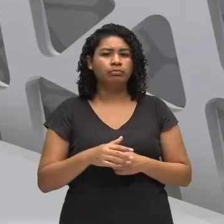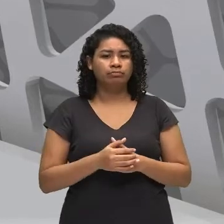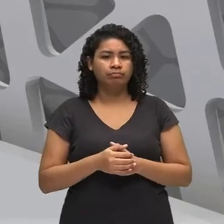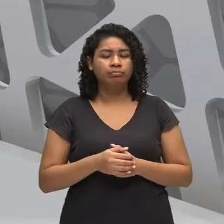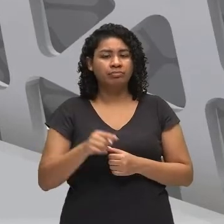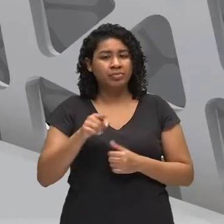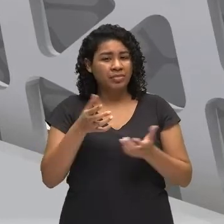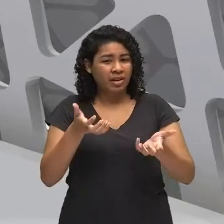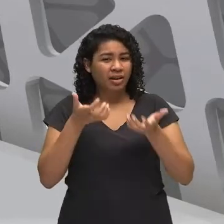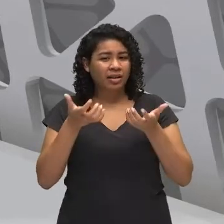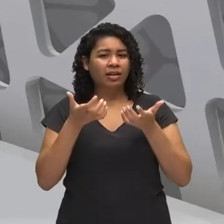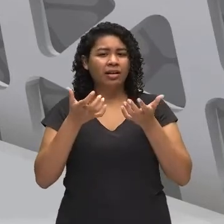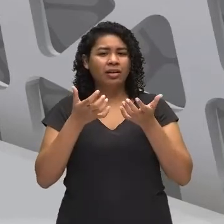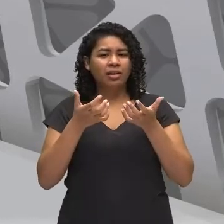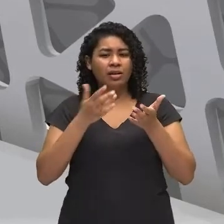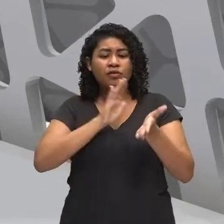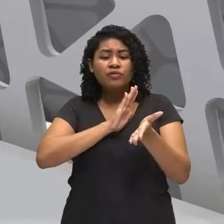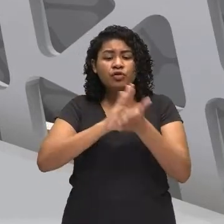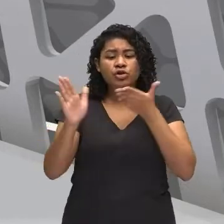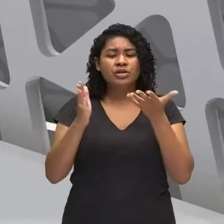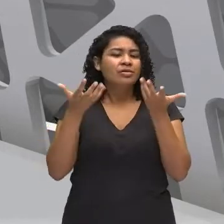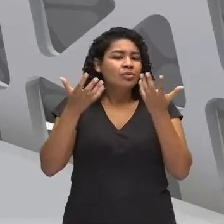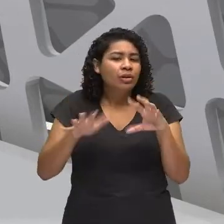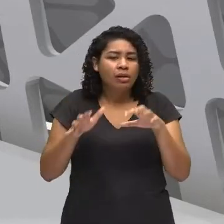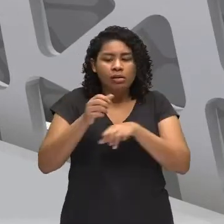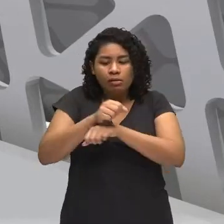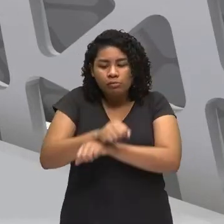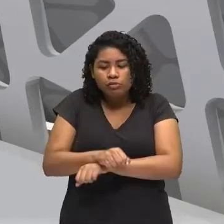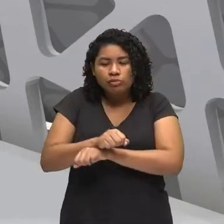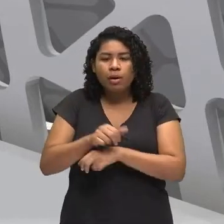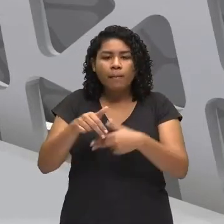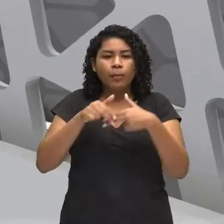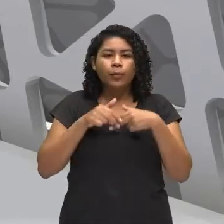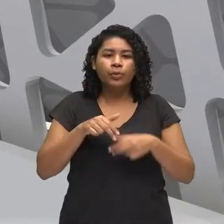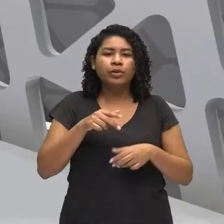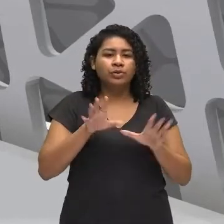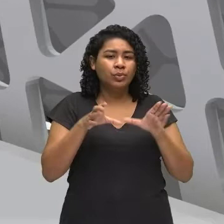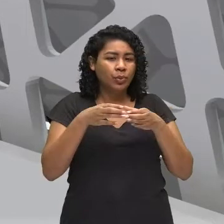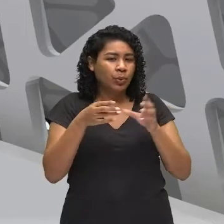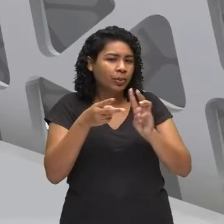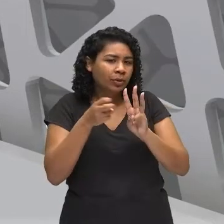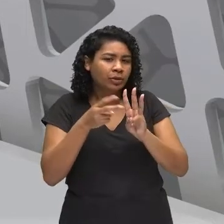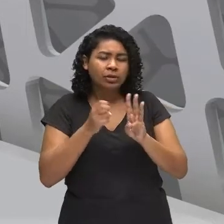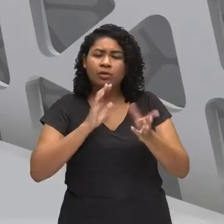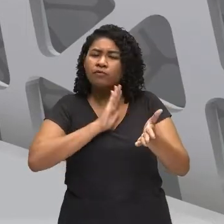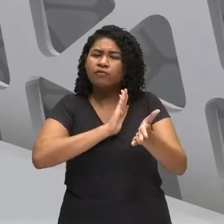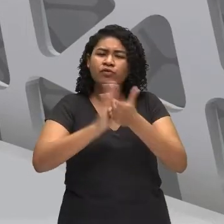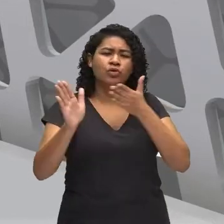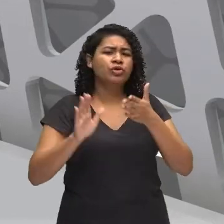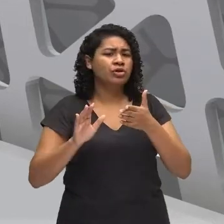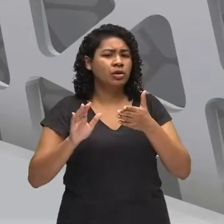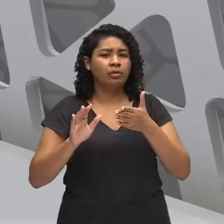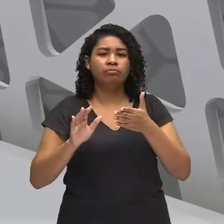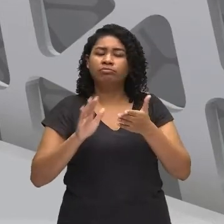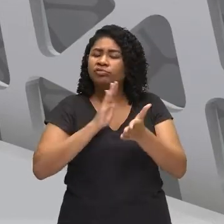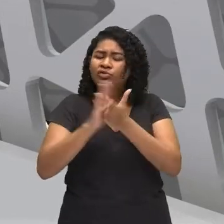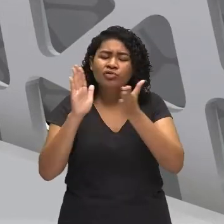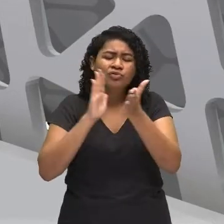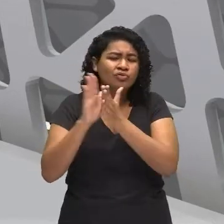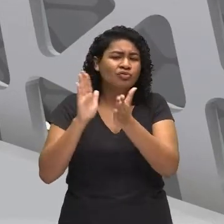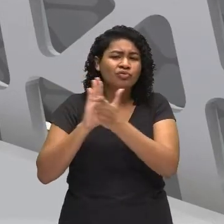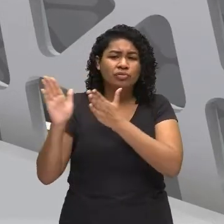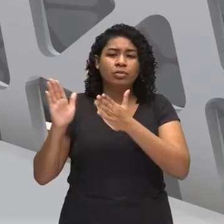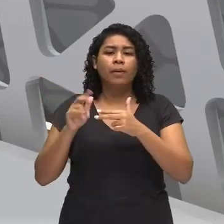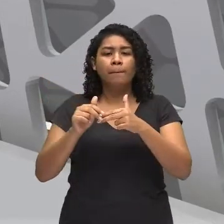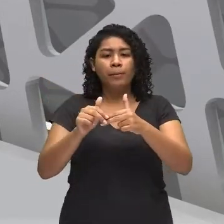evitar esse contato de submissão, de escravidão, tinham a tendência de ir se interiorizando cada vez mais. E isso fez com